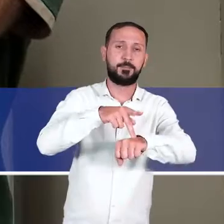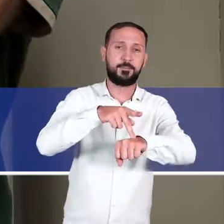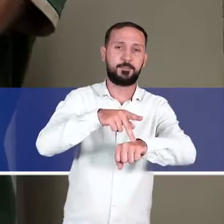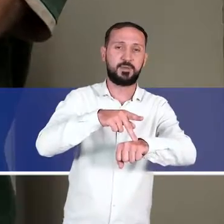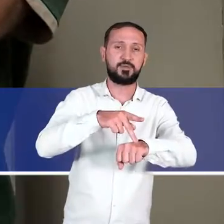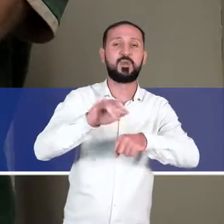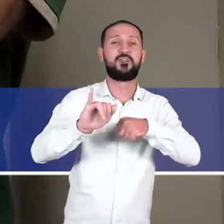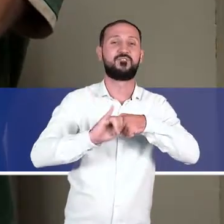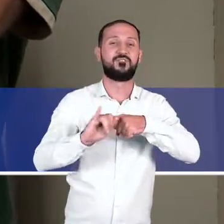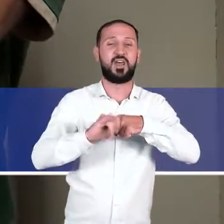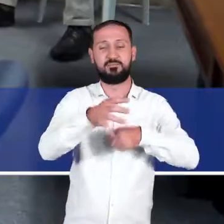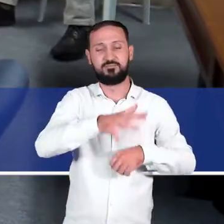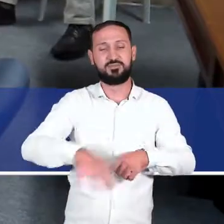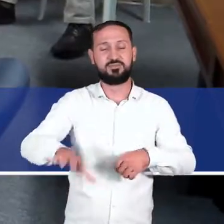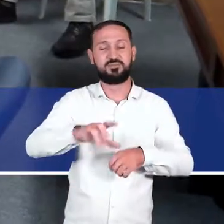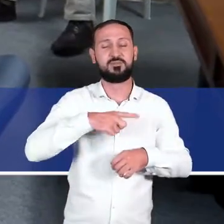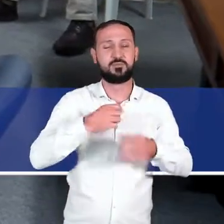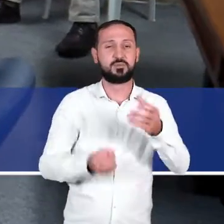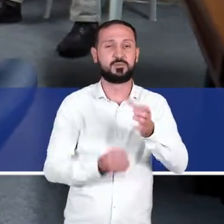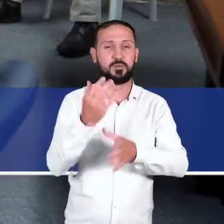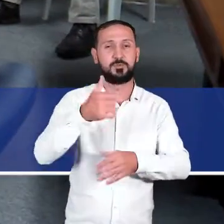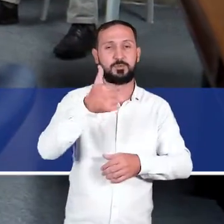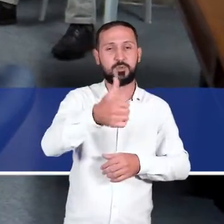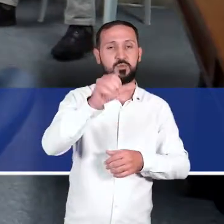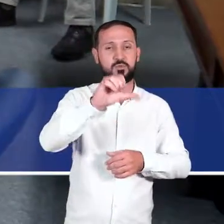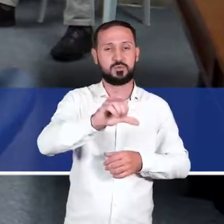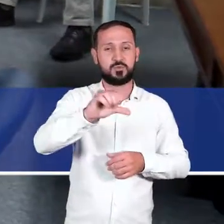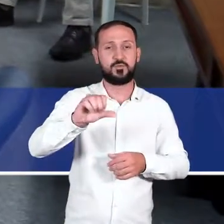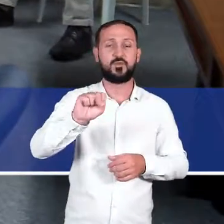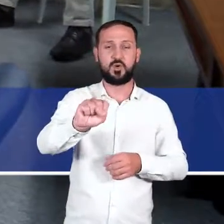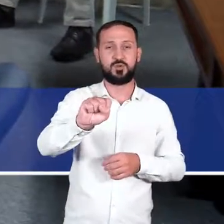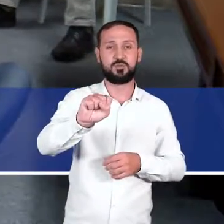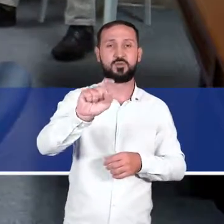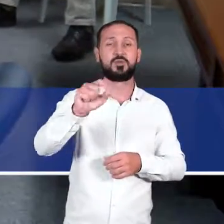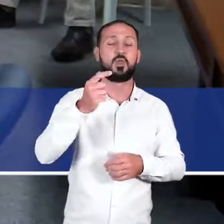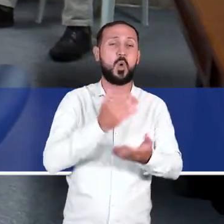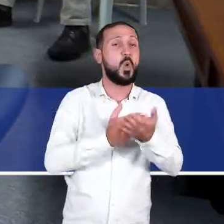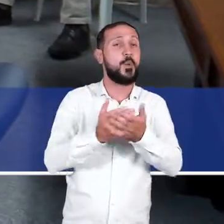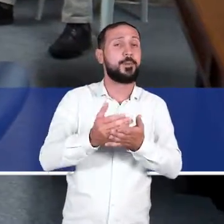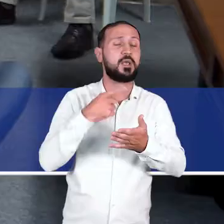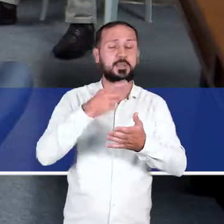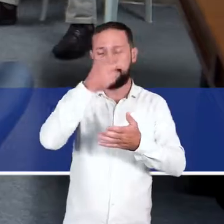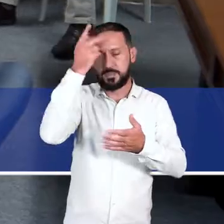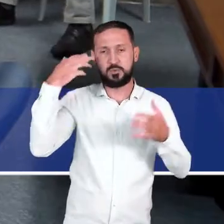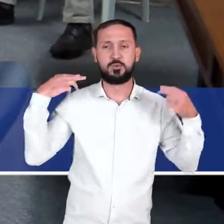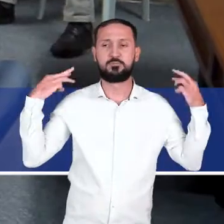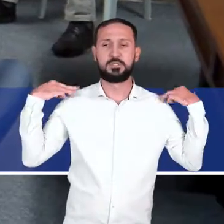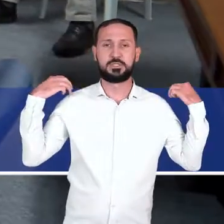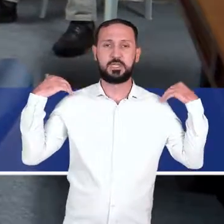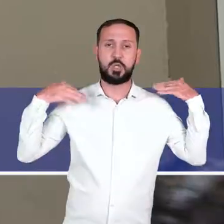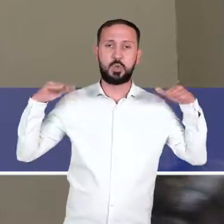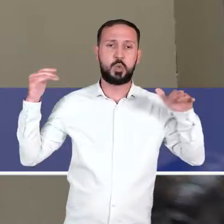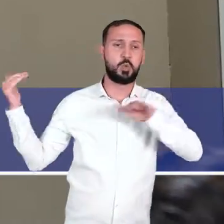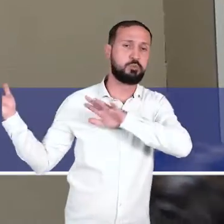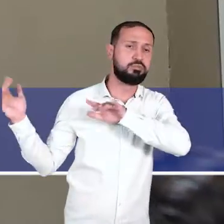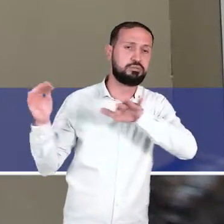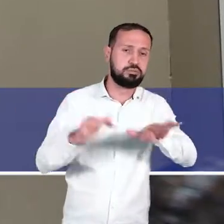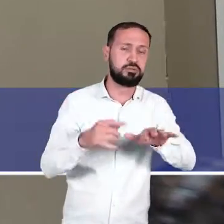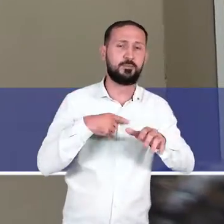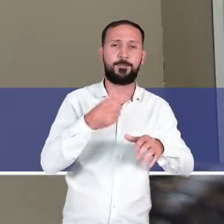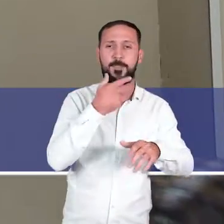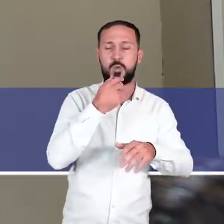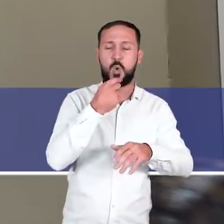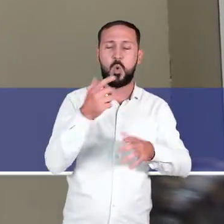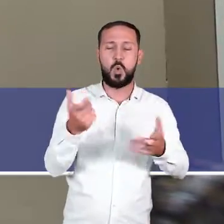das Várzeas do Rio Ivinhema, inaugurado em 1998 e que pode começar a receber turistas em breve. O gestor do